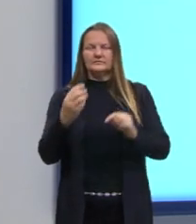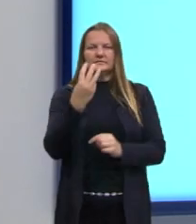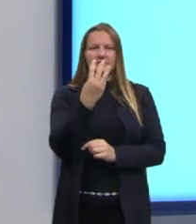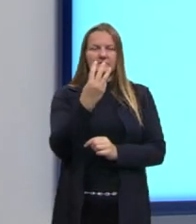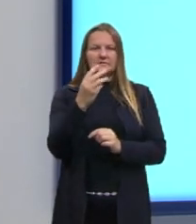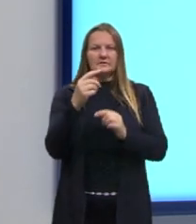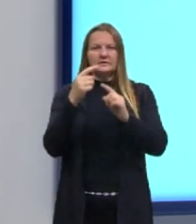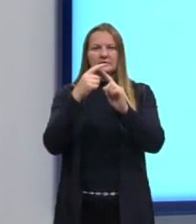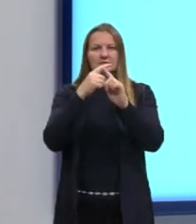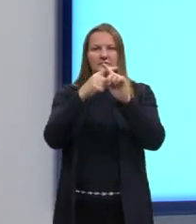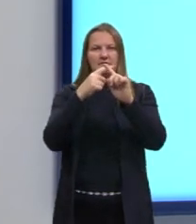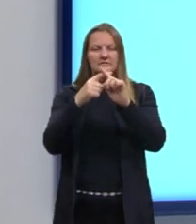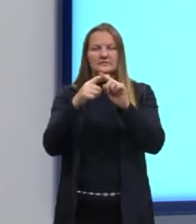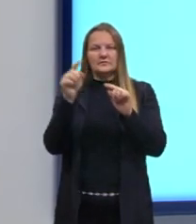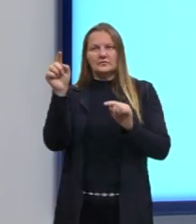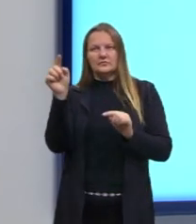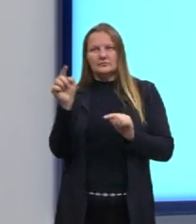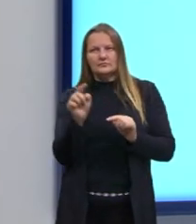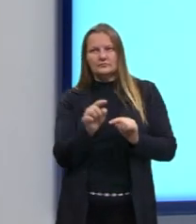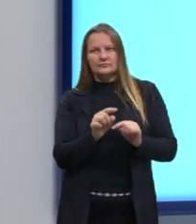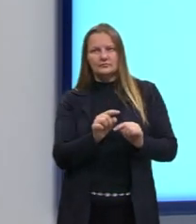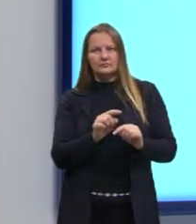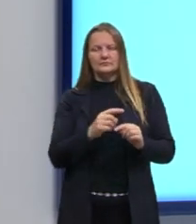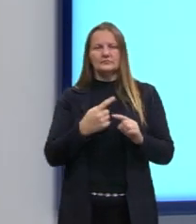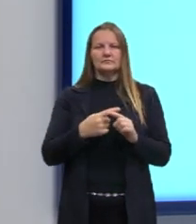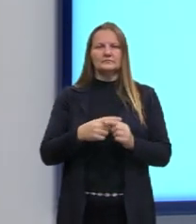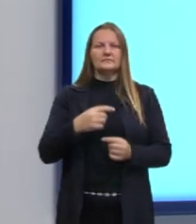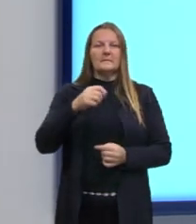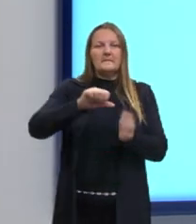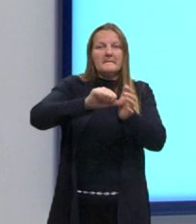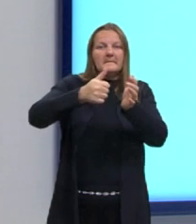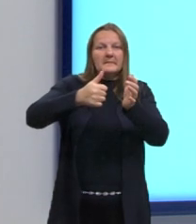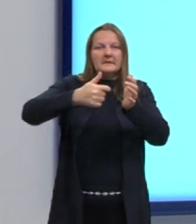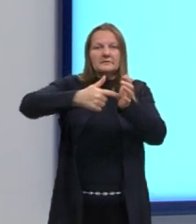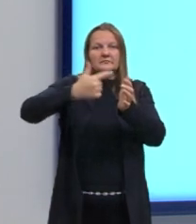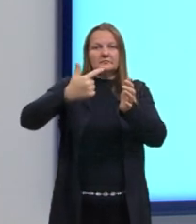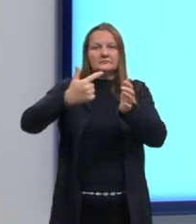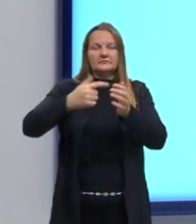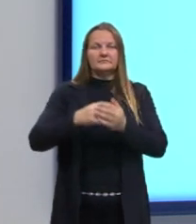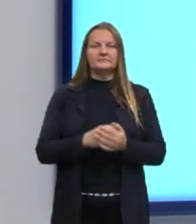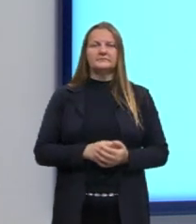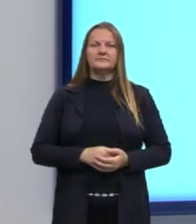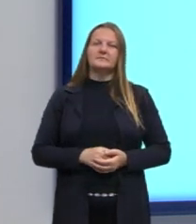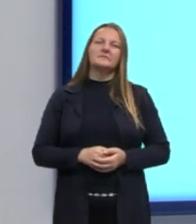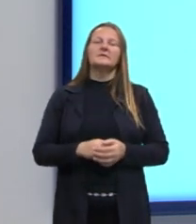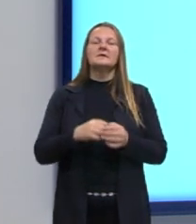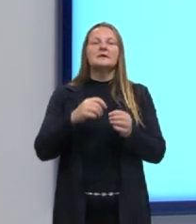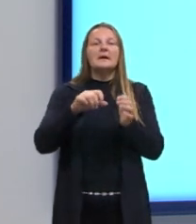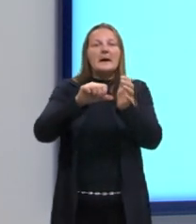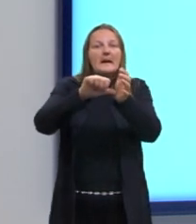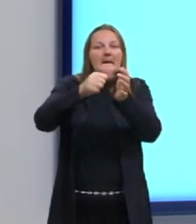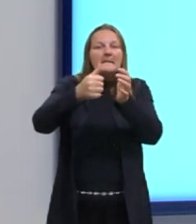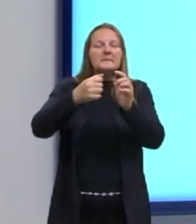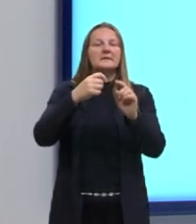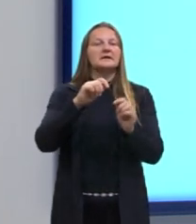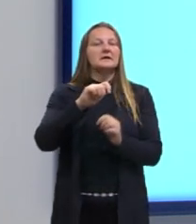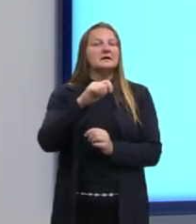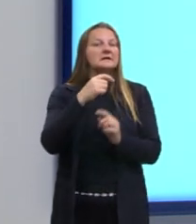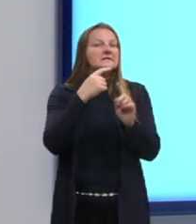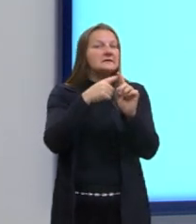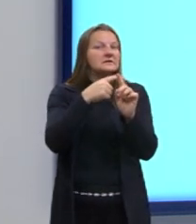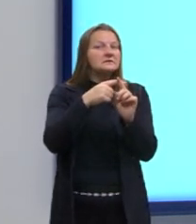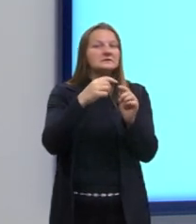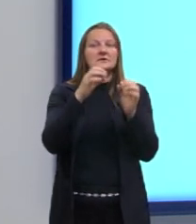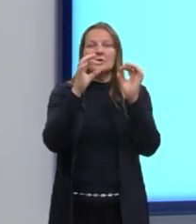três diagonais secundárias Lembrando que a diagonal principal mantém o sinal do produto enquanto